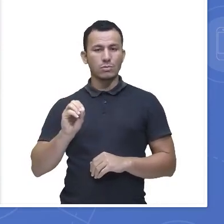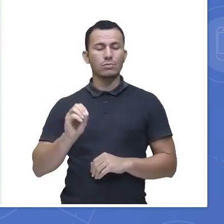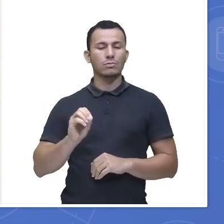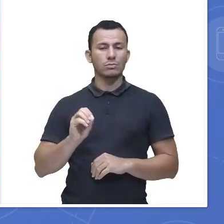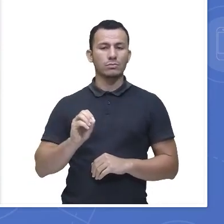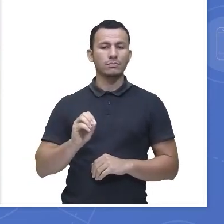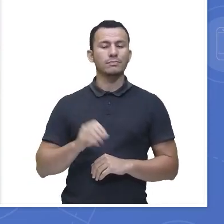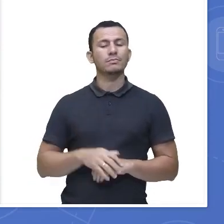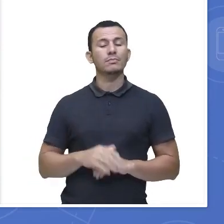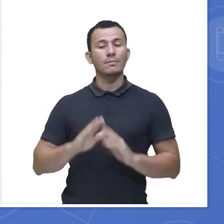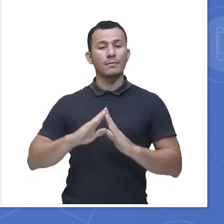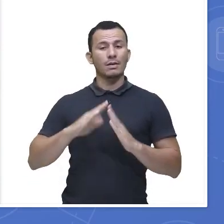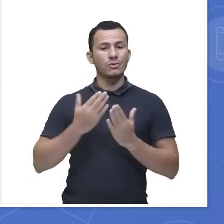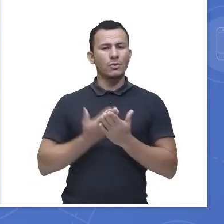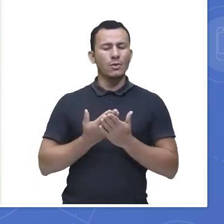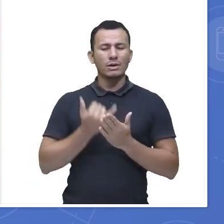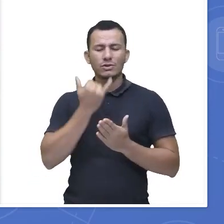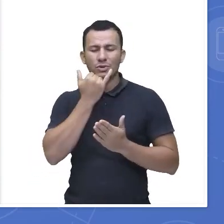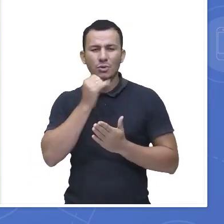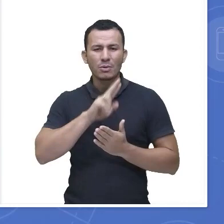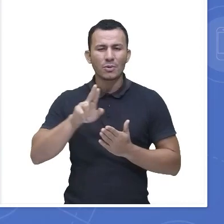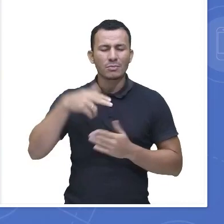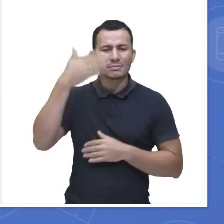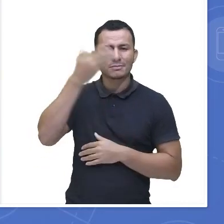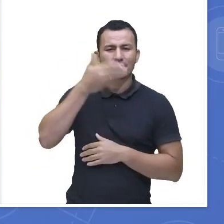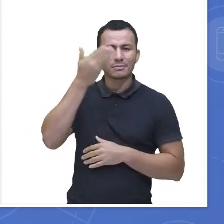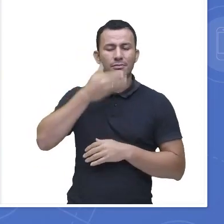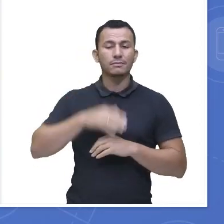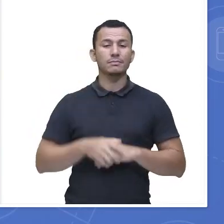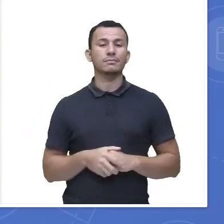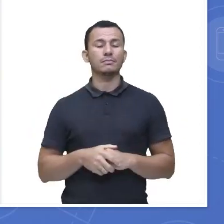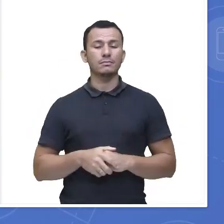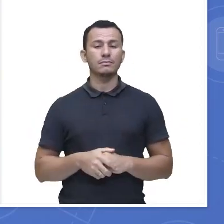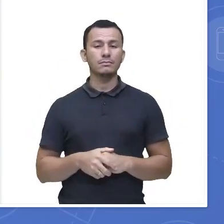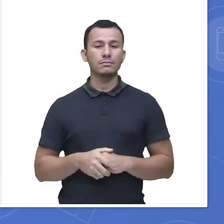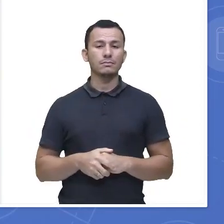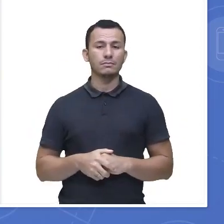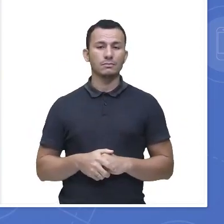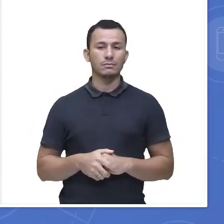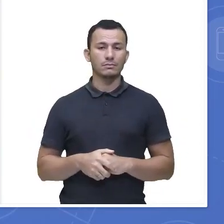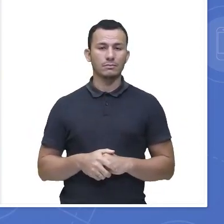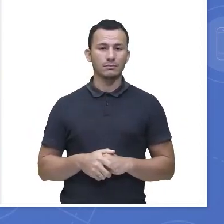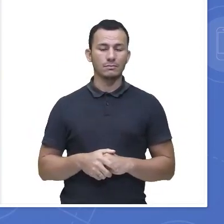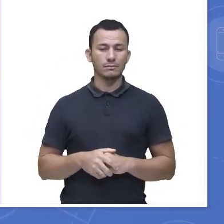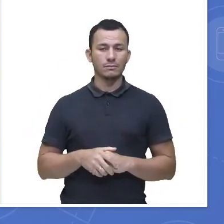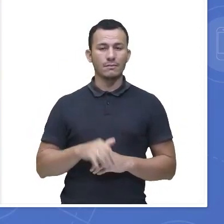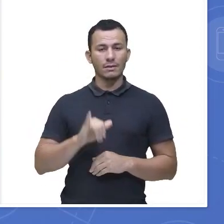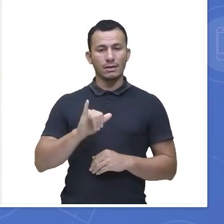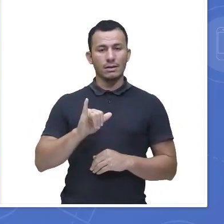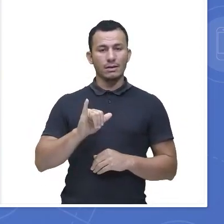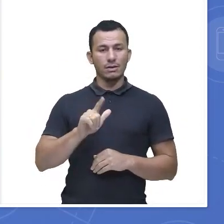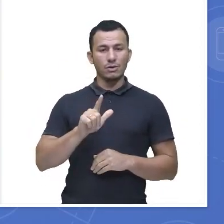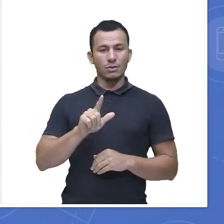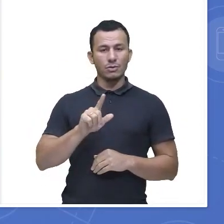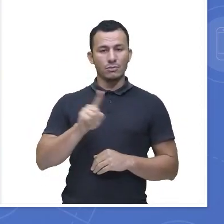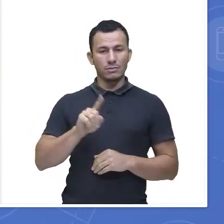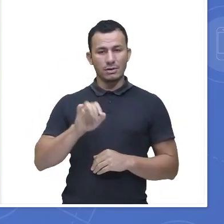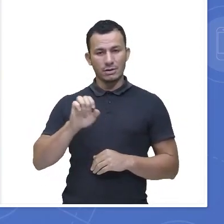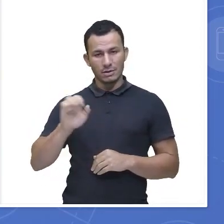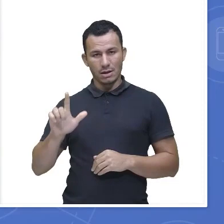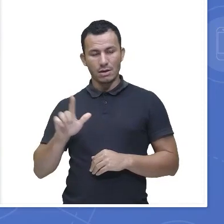Oliveira, escola, essa eu não sei, desculpa aí, não dá pra ver. E o Ziel, deixa eu ver quem